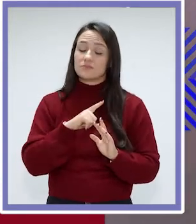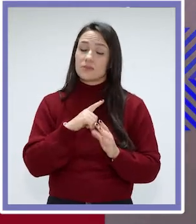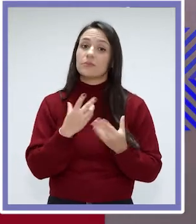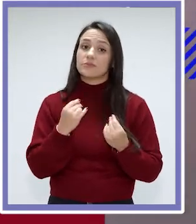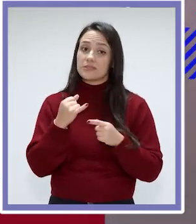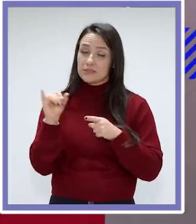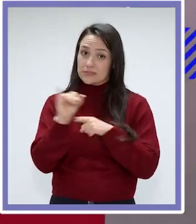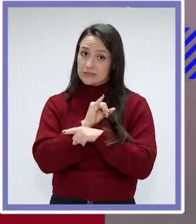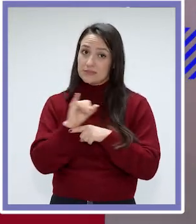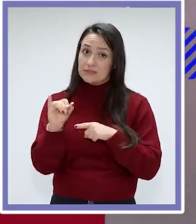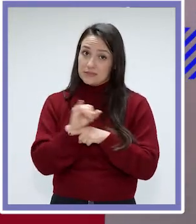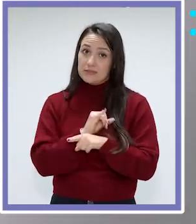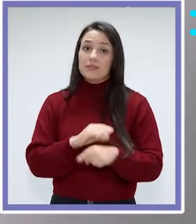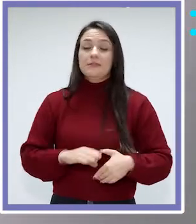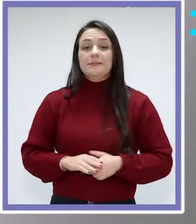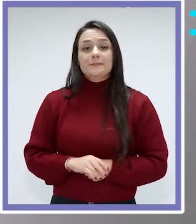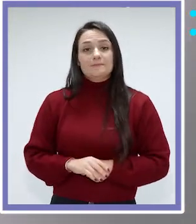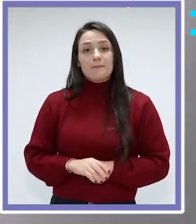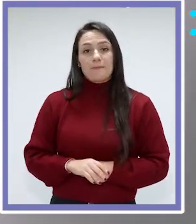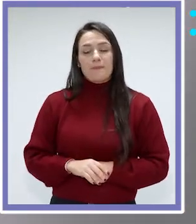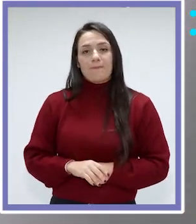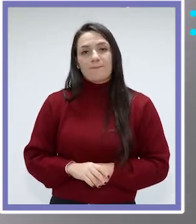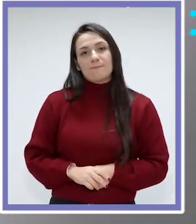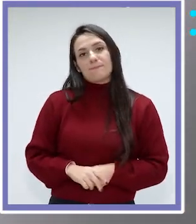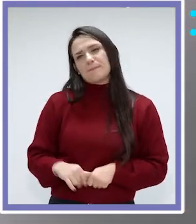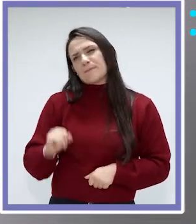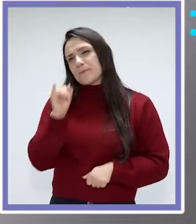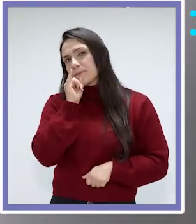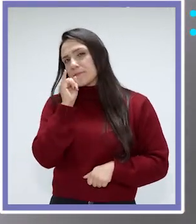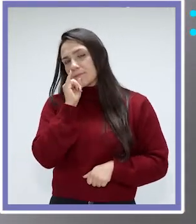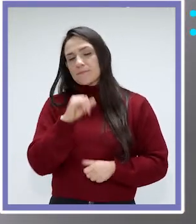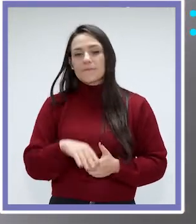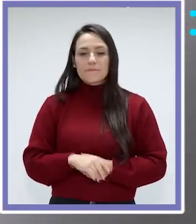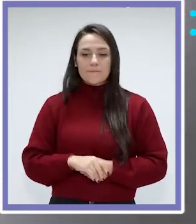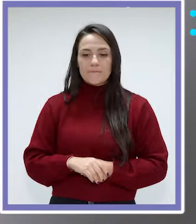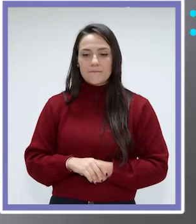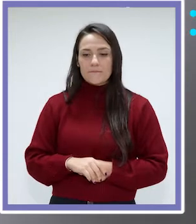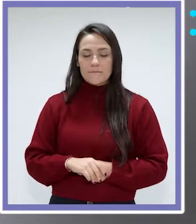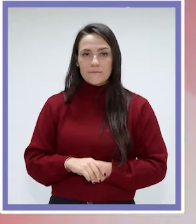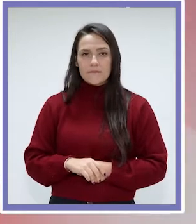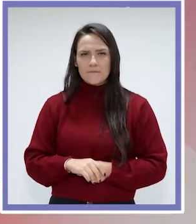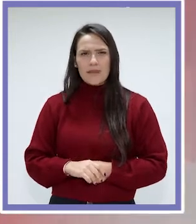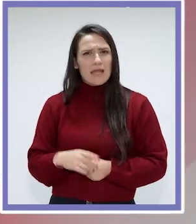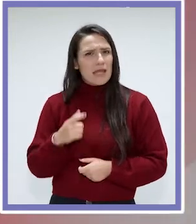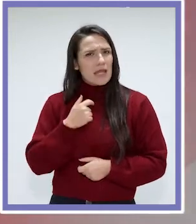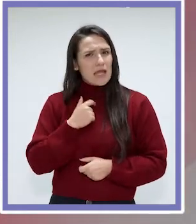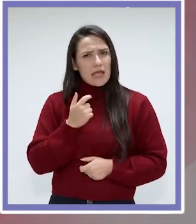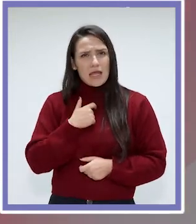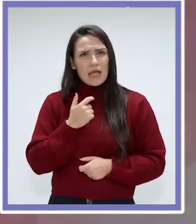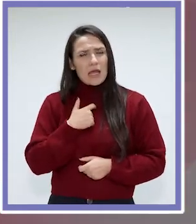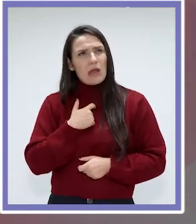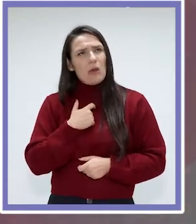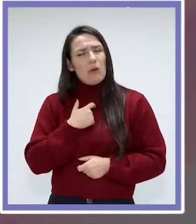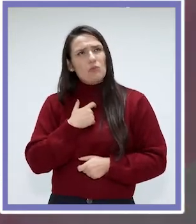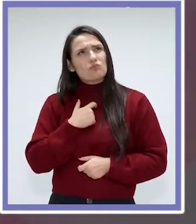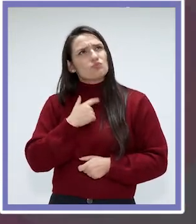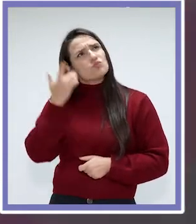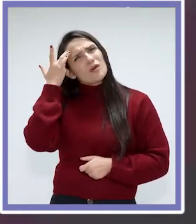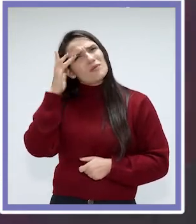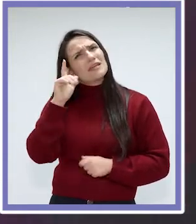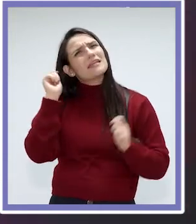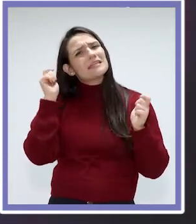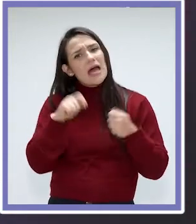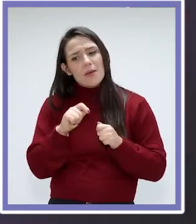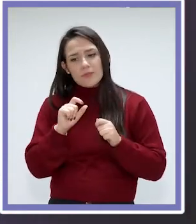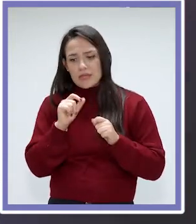estratégico em vários aspectos, até mesmo, por exemplo, de possibilidades que nós imaginávamos, por exemplo, da